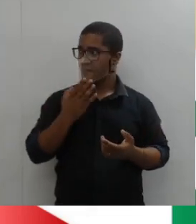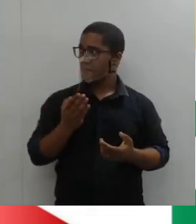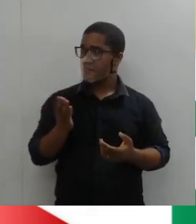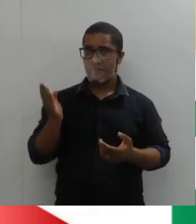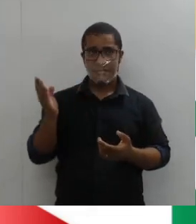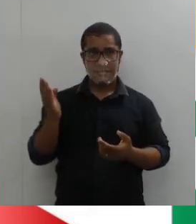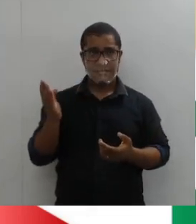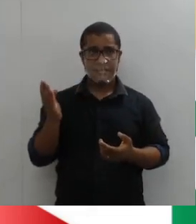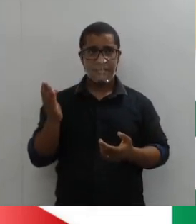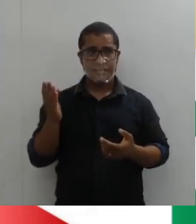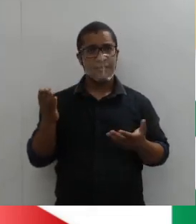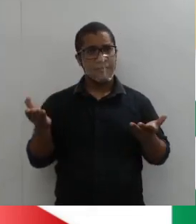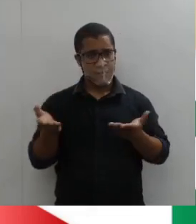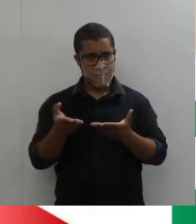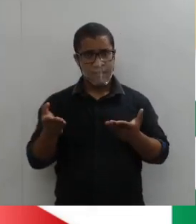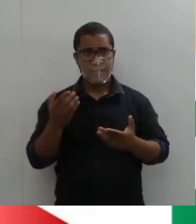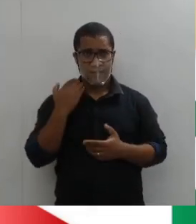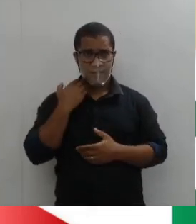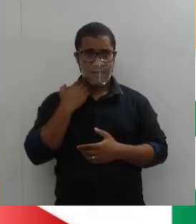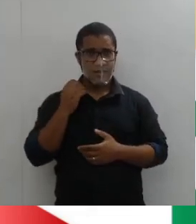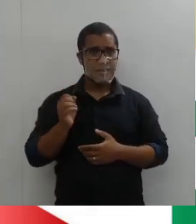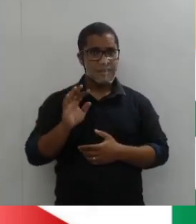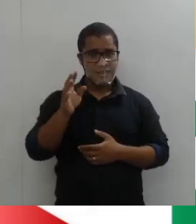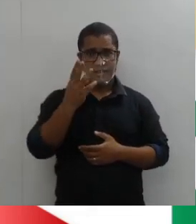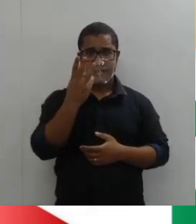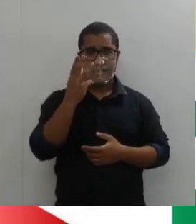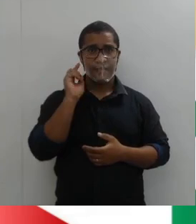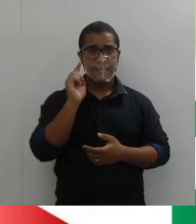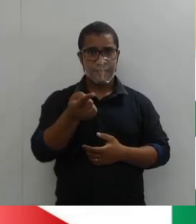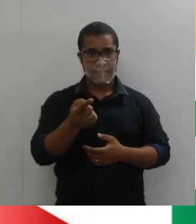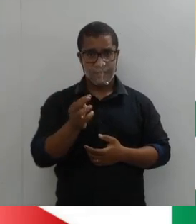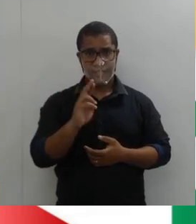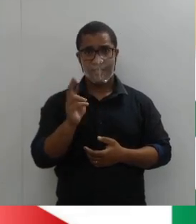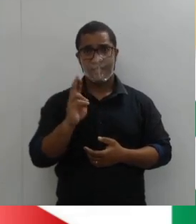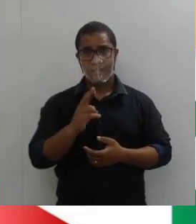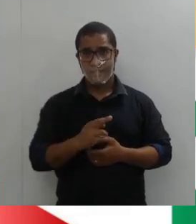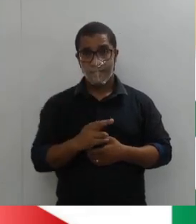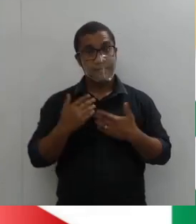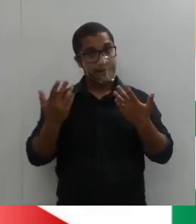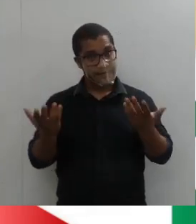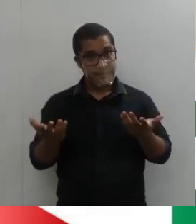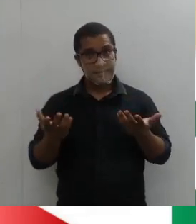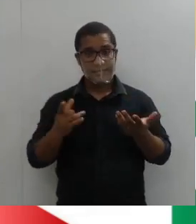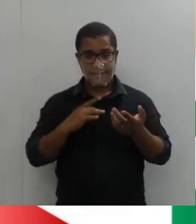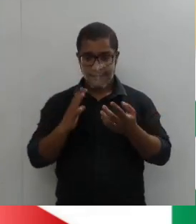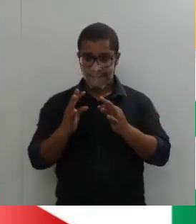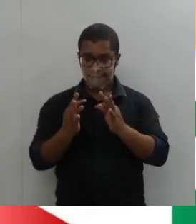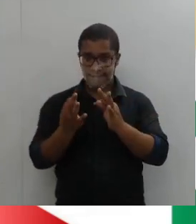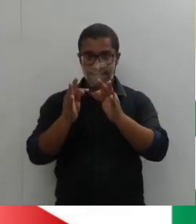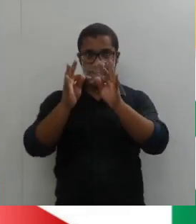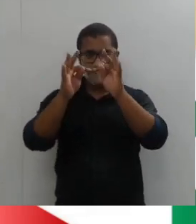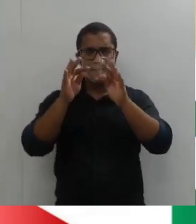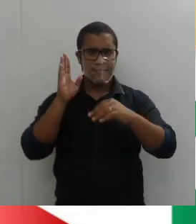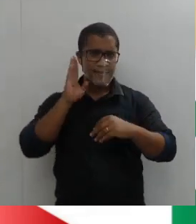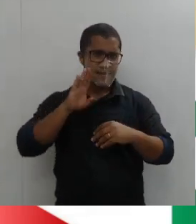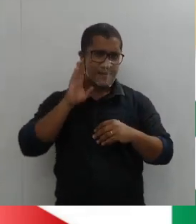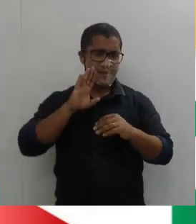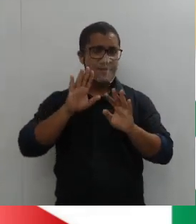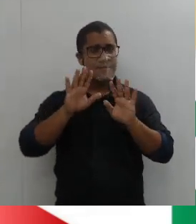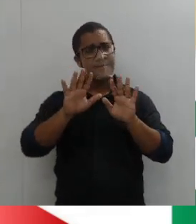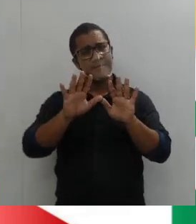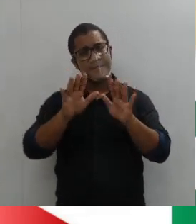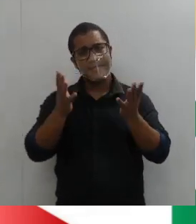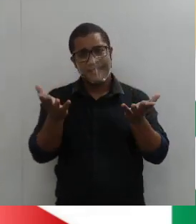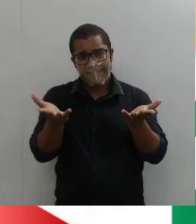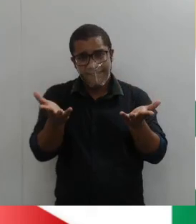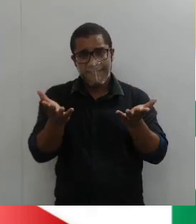um material desse hoje em dia custa quase R$3.000. Então são coisas da tecnologia que é muito legal, mas que